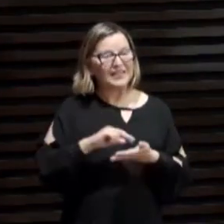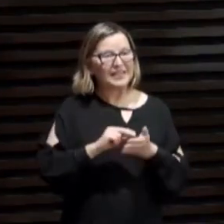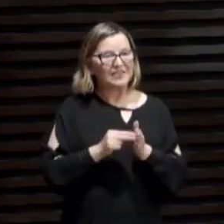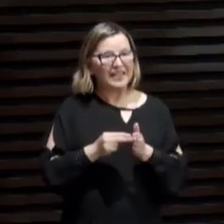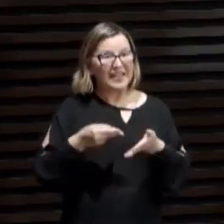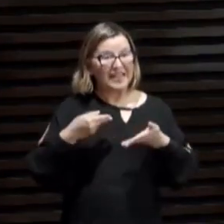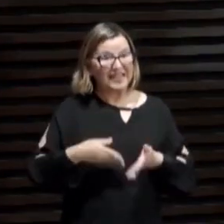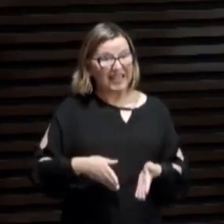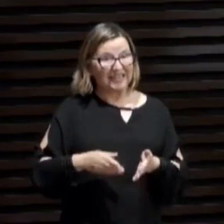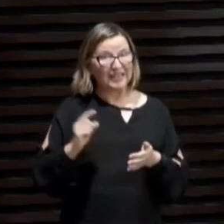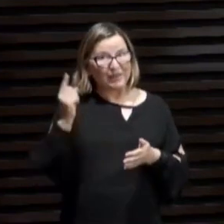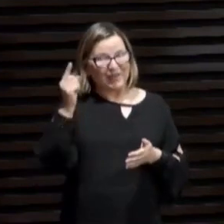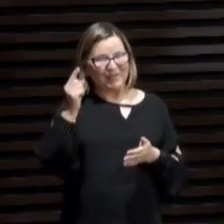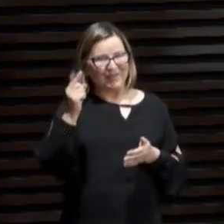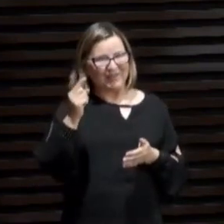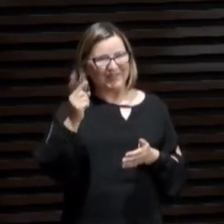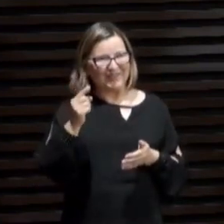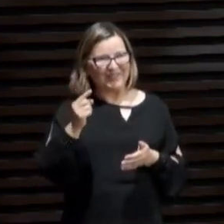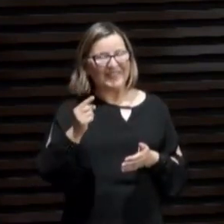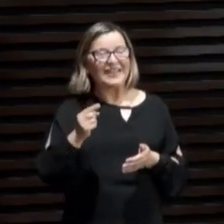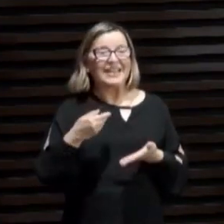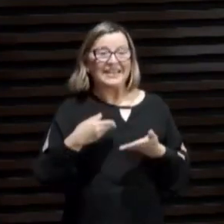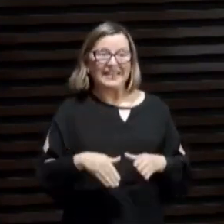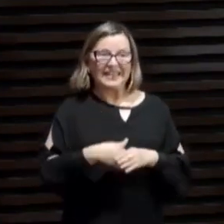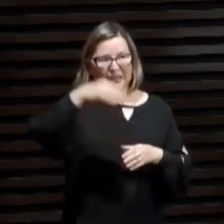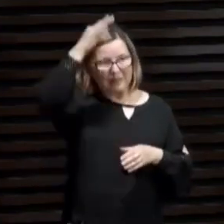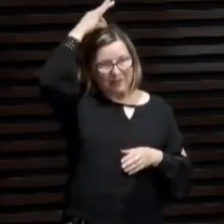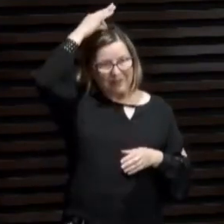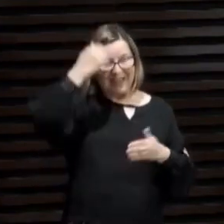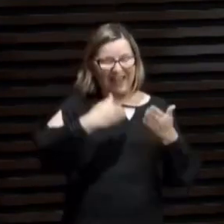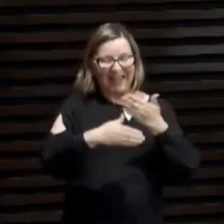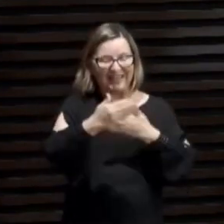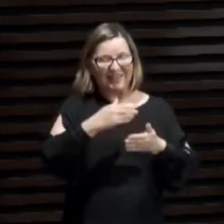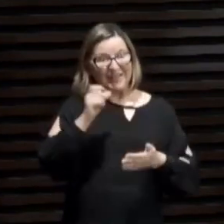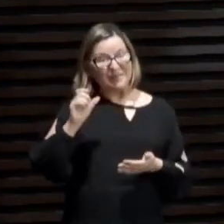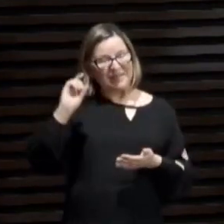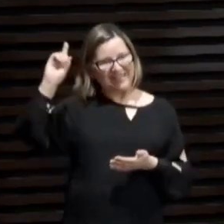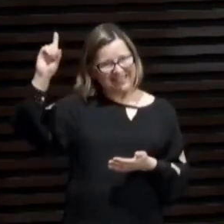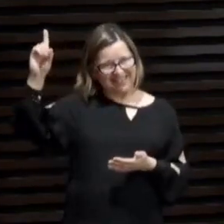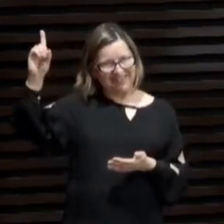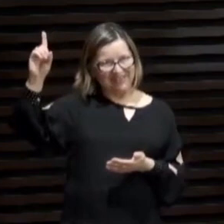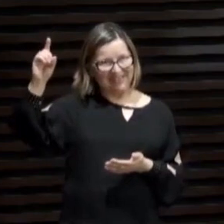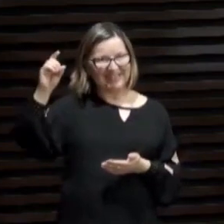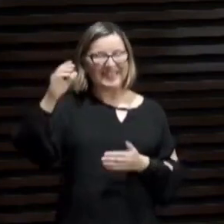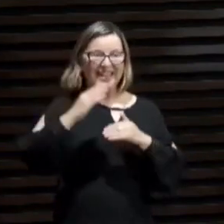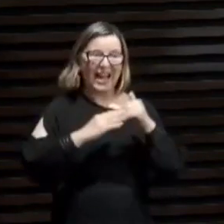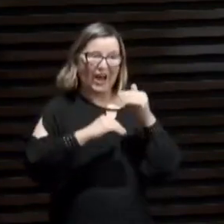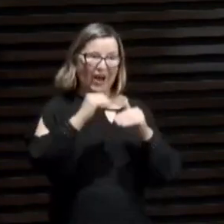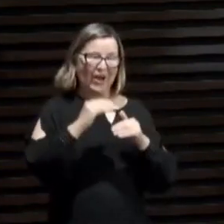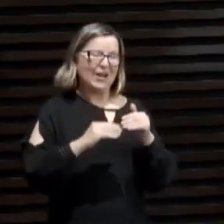Espírito. Por meio da palavra, por meio da obra regeneradora que nós temos em